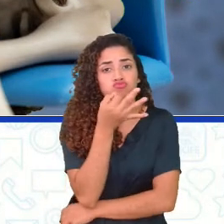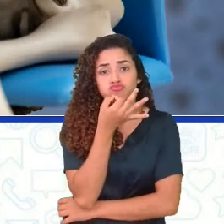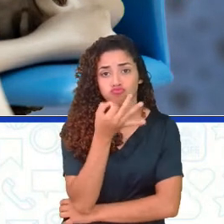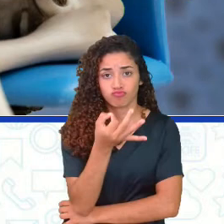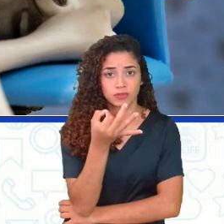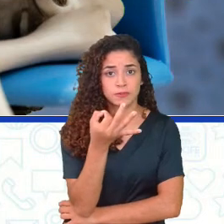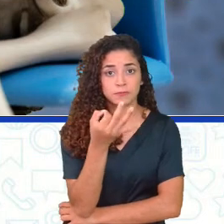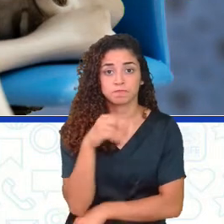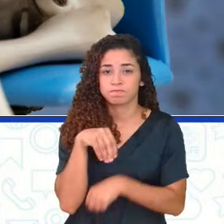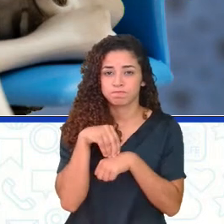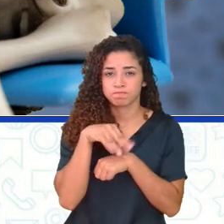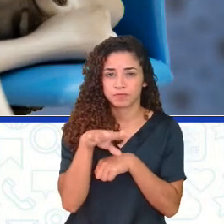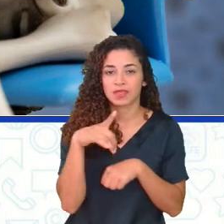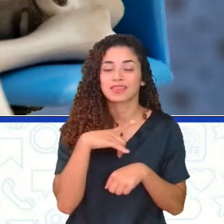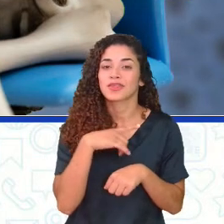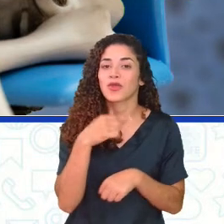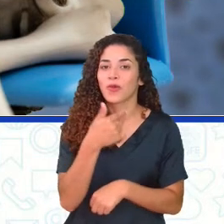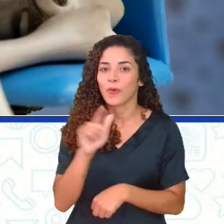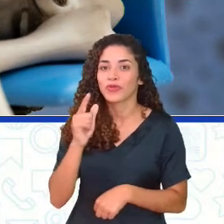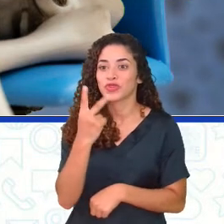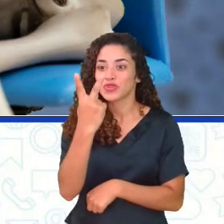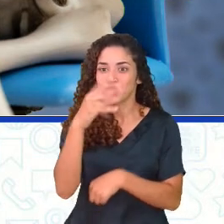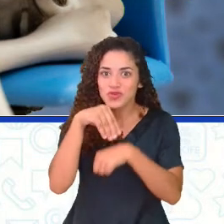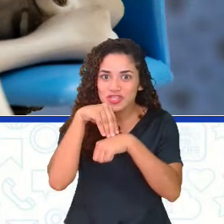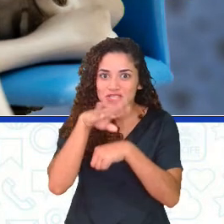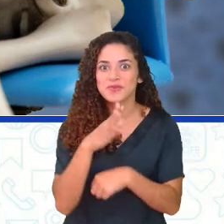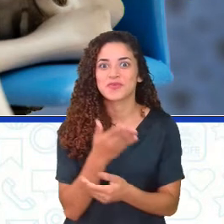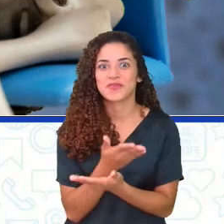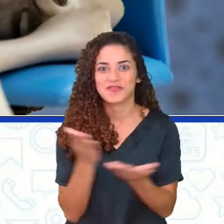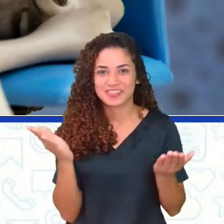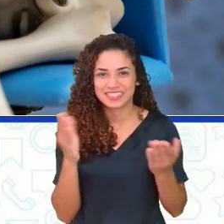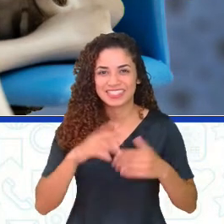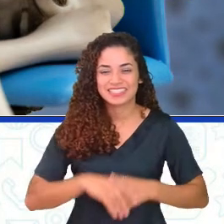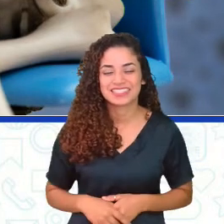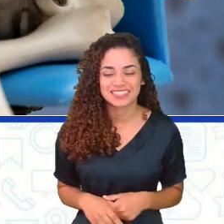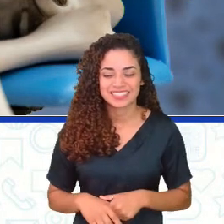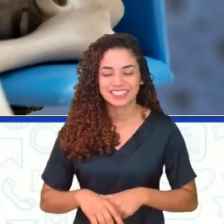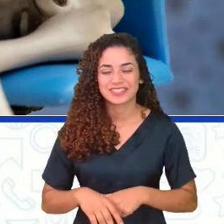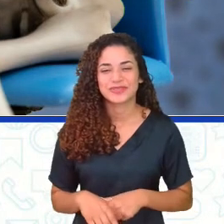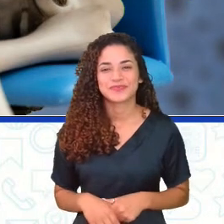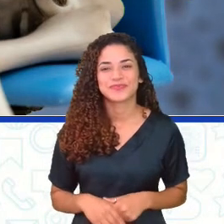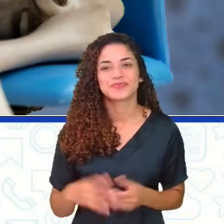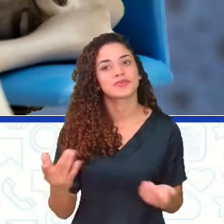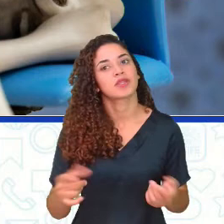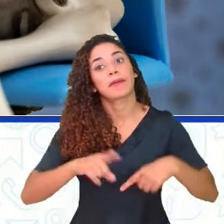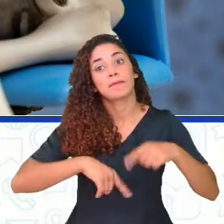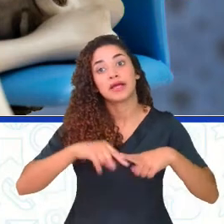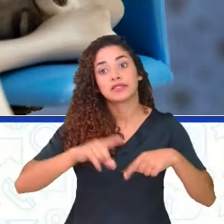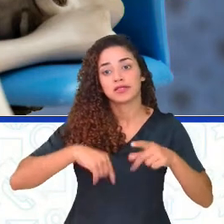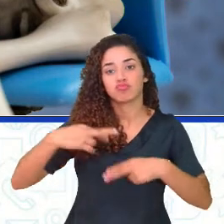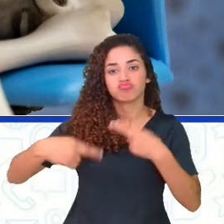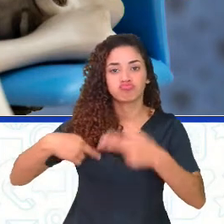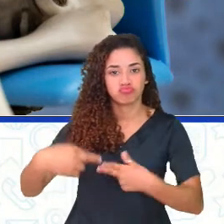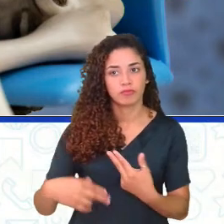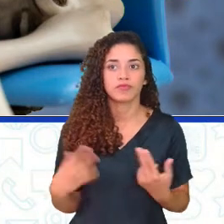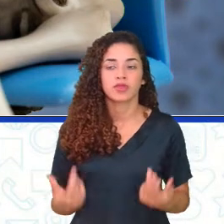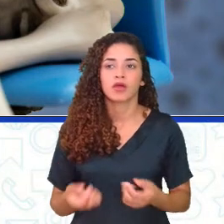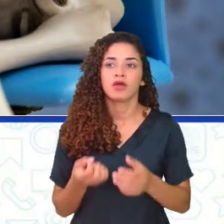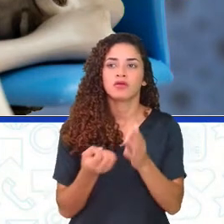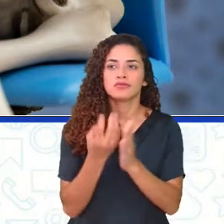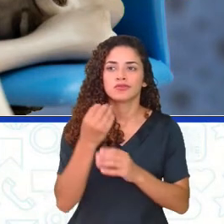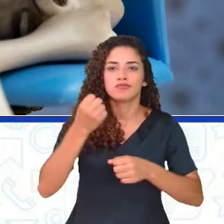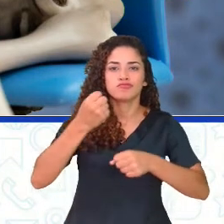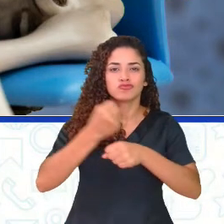mas depois eu tenho outra. Então, são 2 sugestões hoje de atividade. Com materiais reaproveitados, construir um